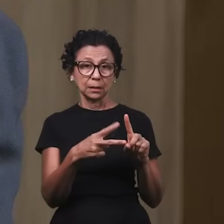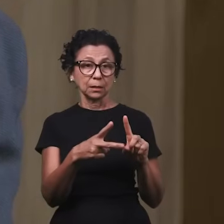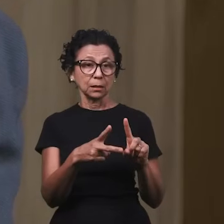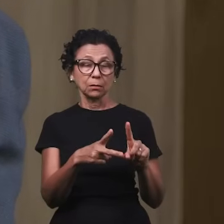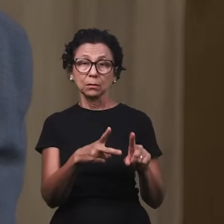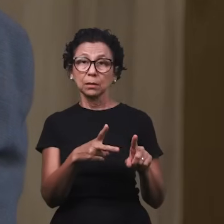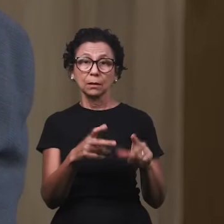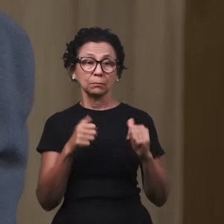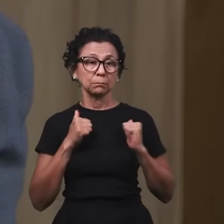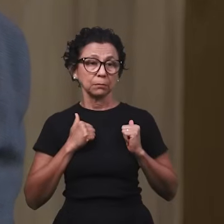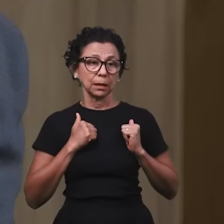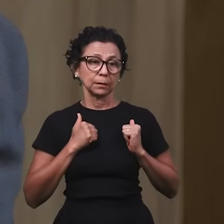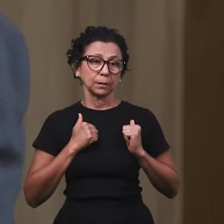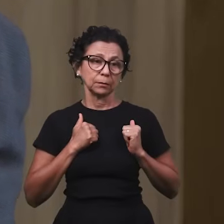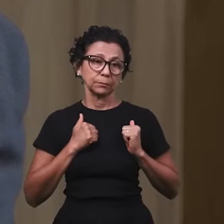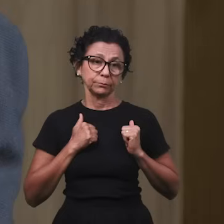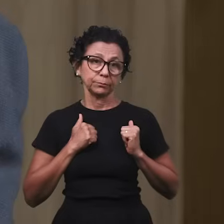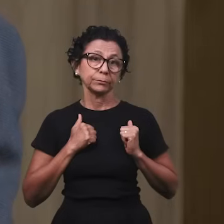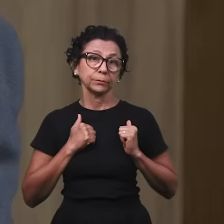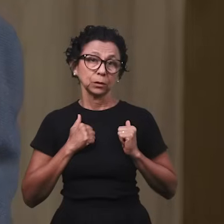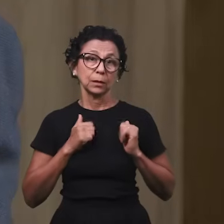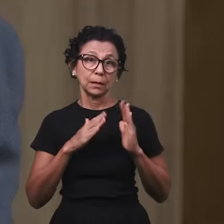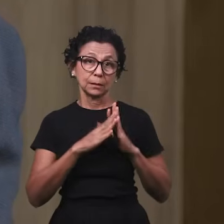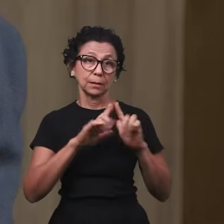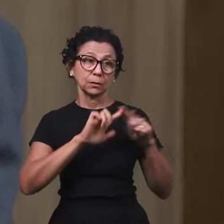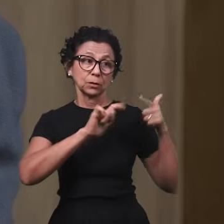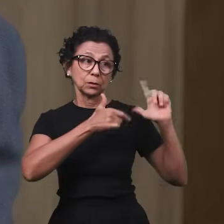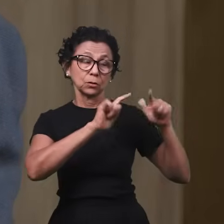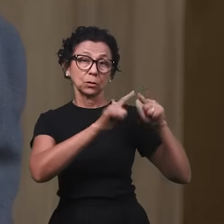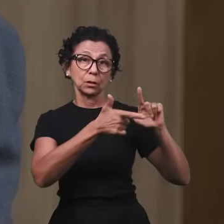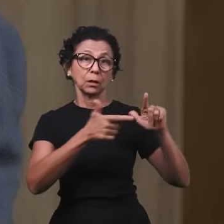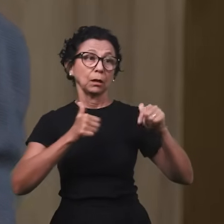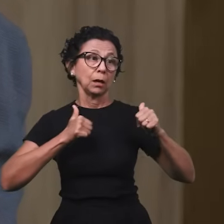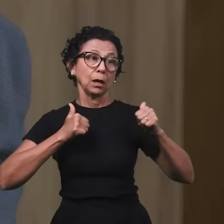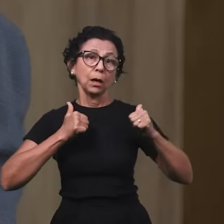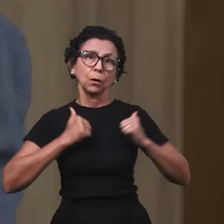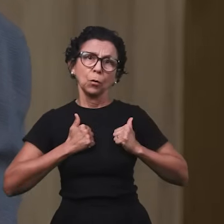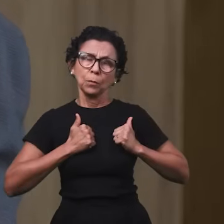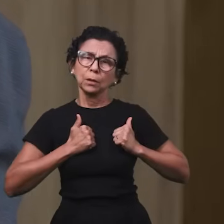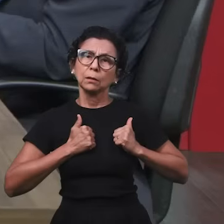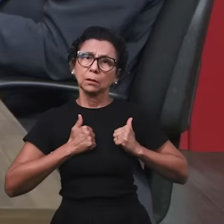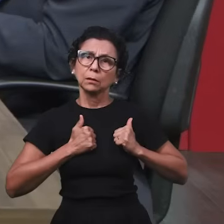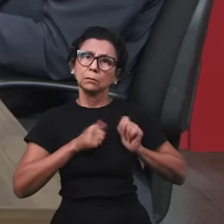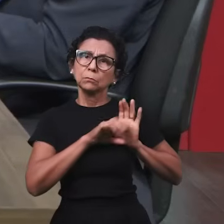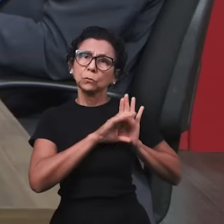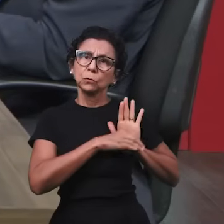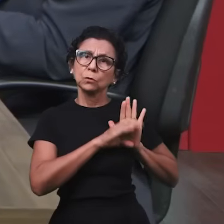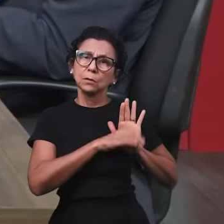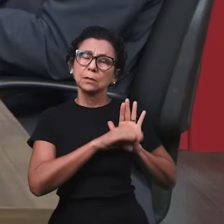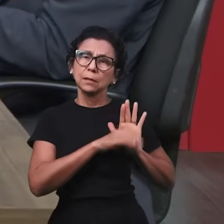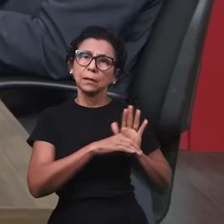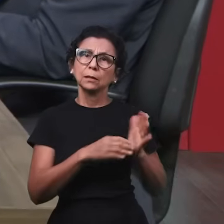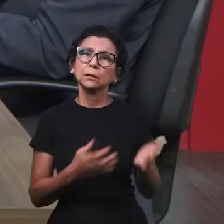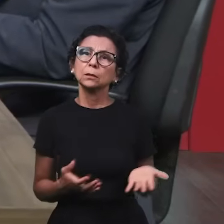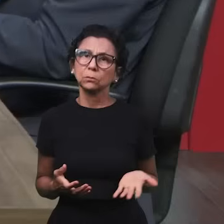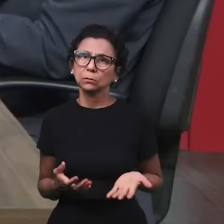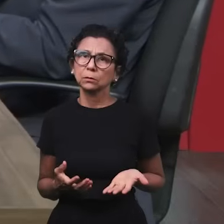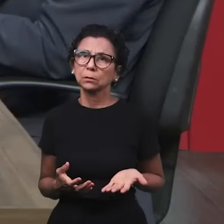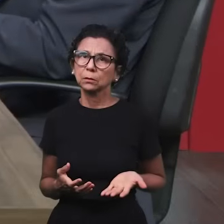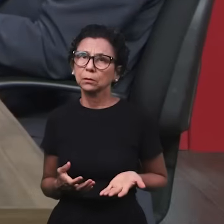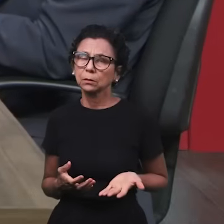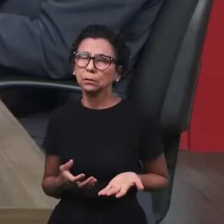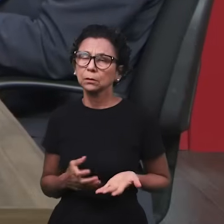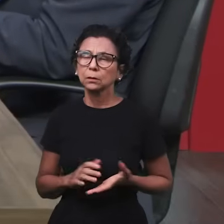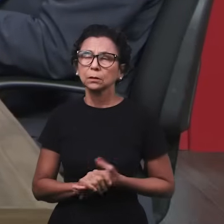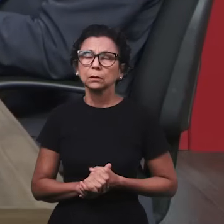estavam parados em 1981, há 30 anos atrás. Então veja o que é um entendimento das coisas